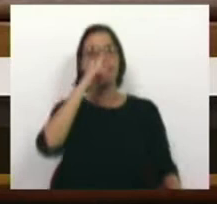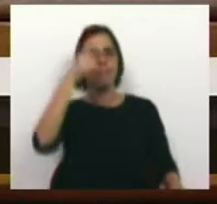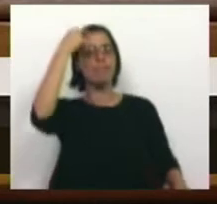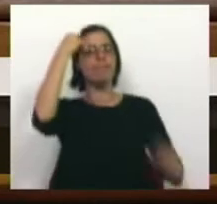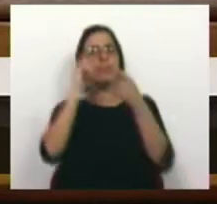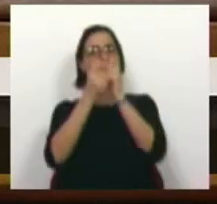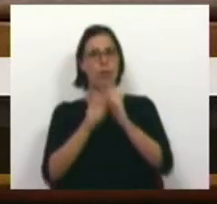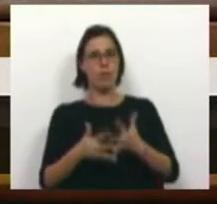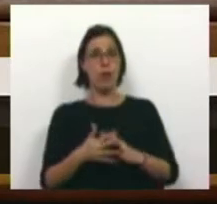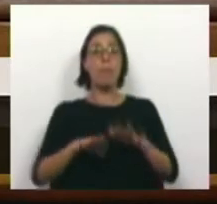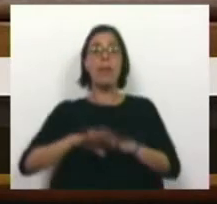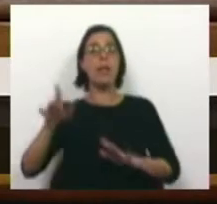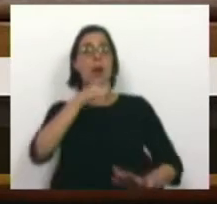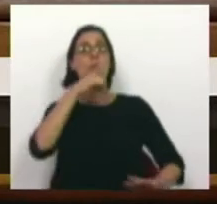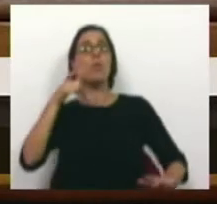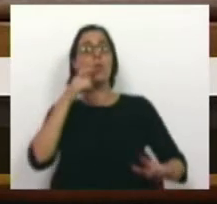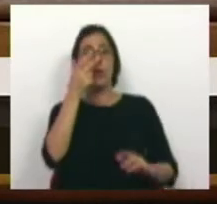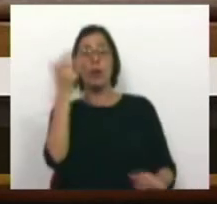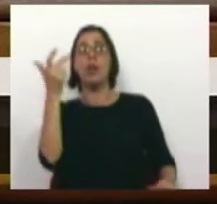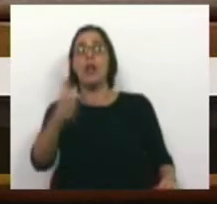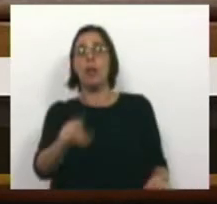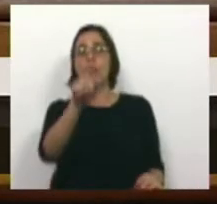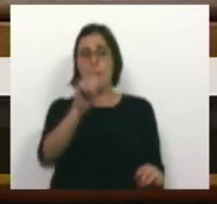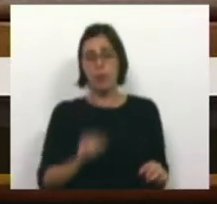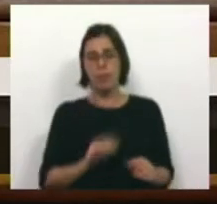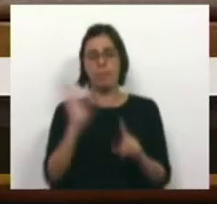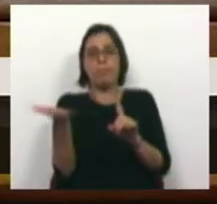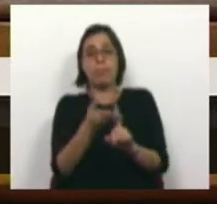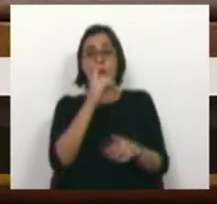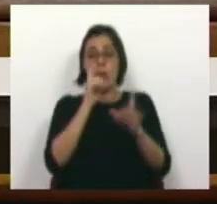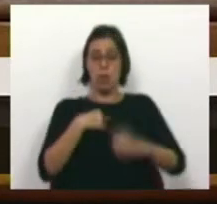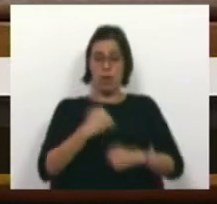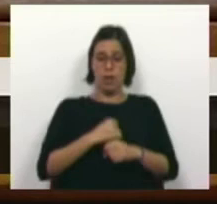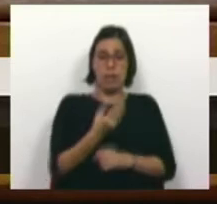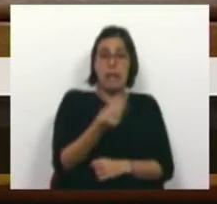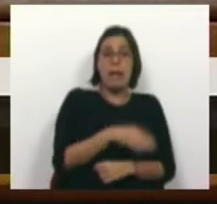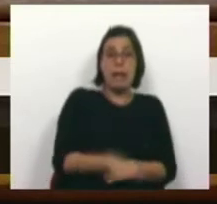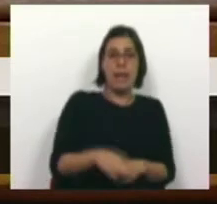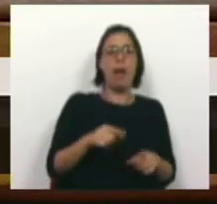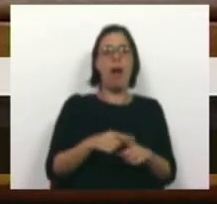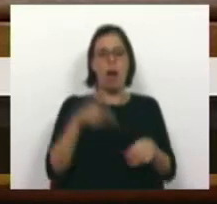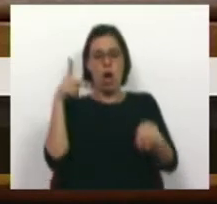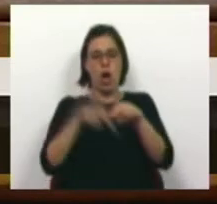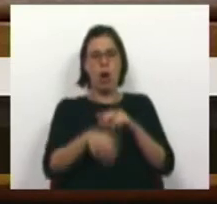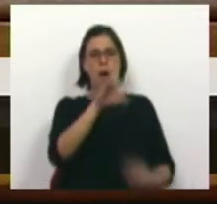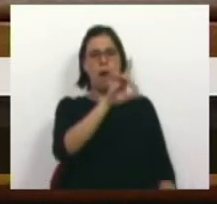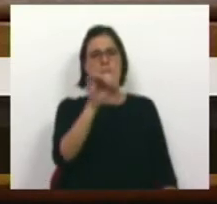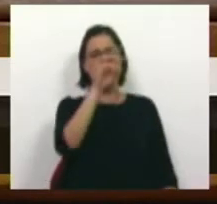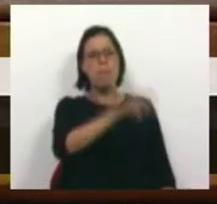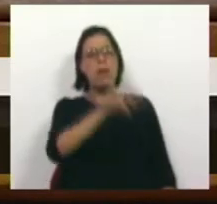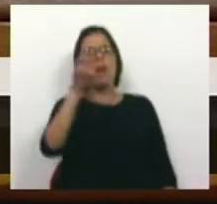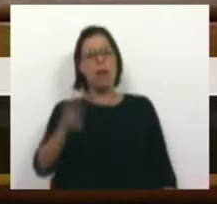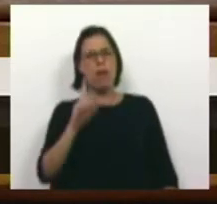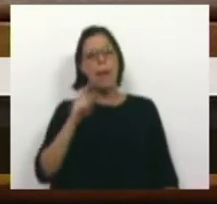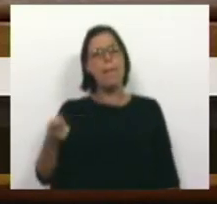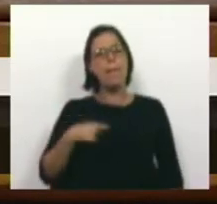das reformas estruturais que a direita prometeu aos reformados. Castigar quem começou a trabalhar criança e cortar 600 milhões